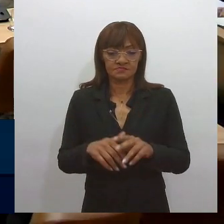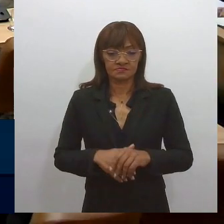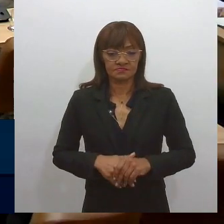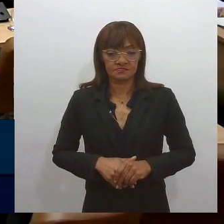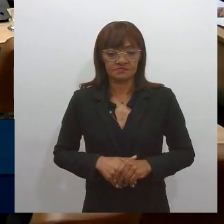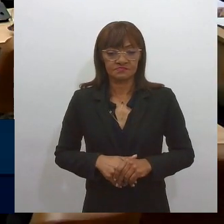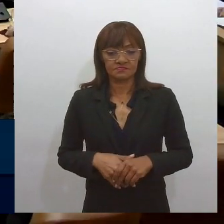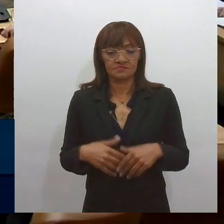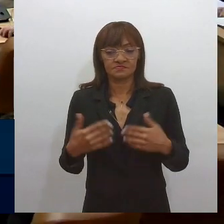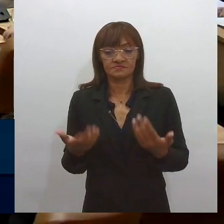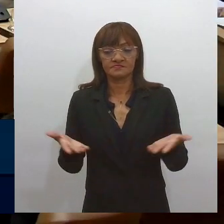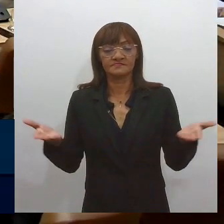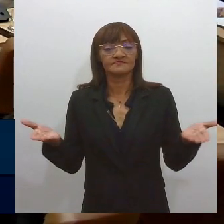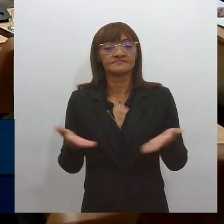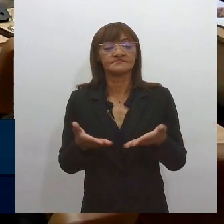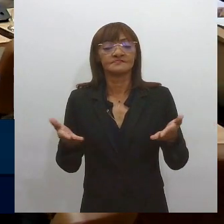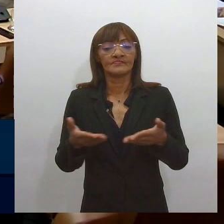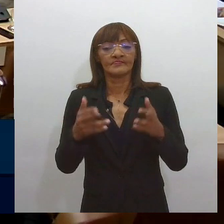expediente